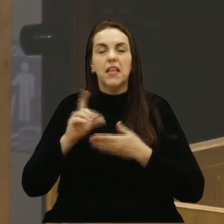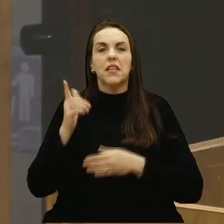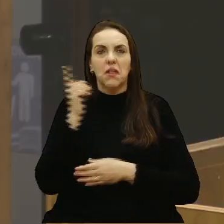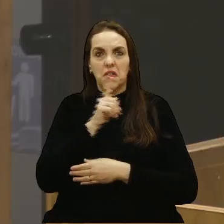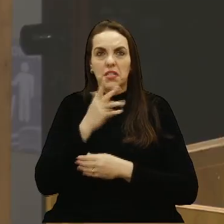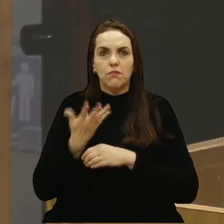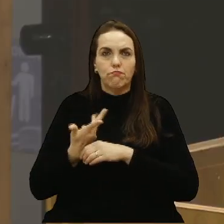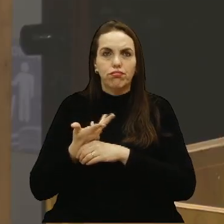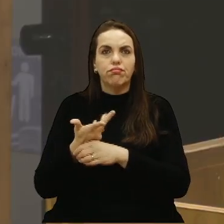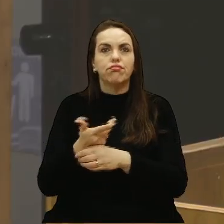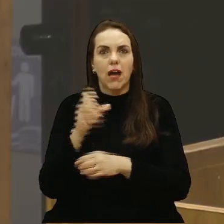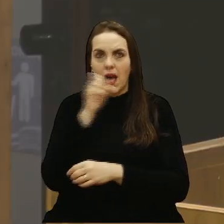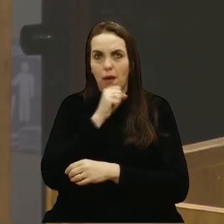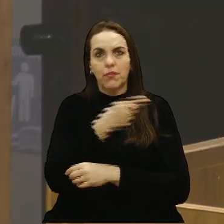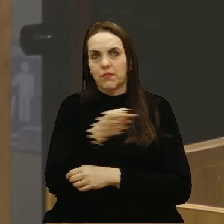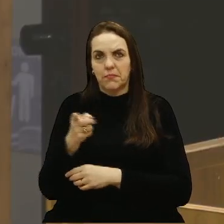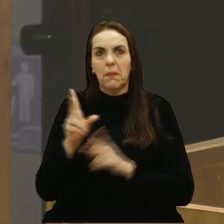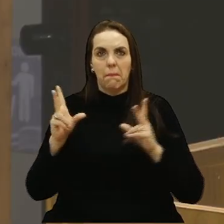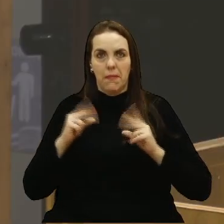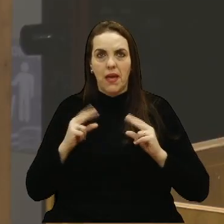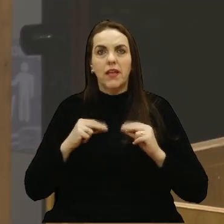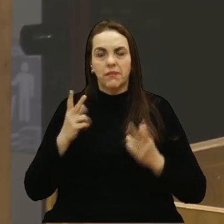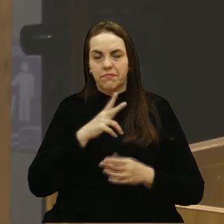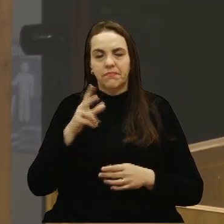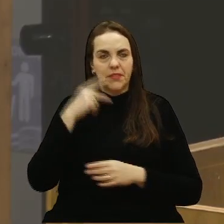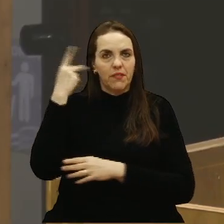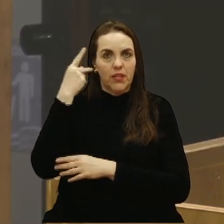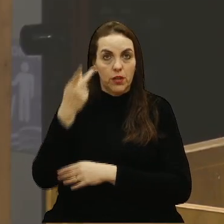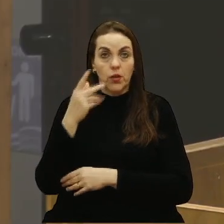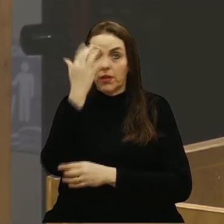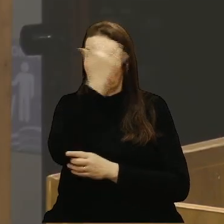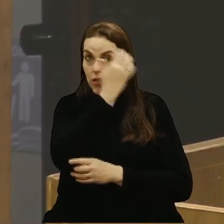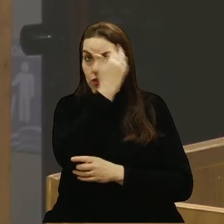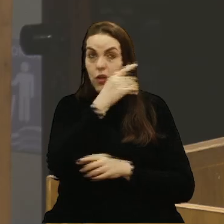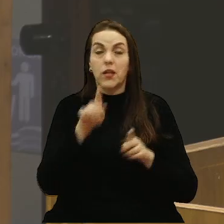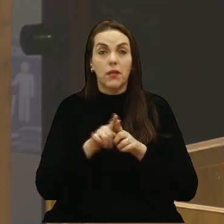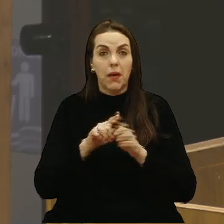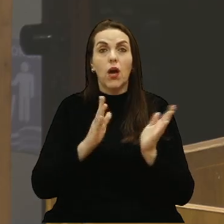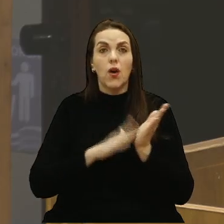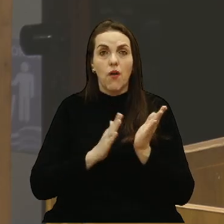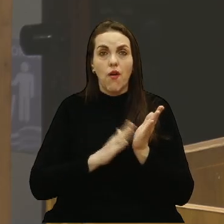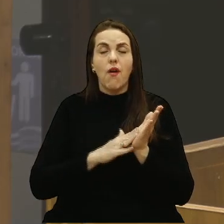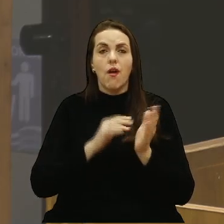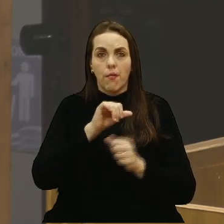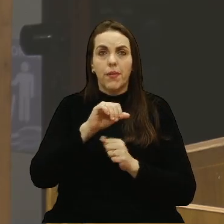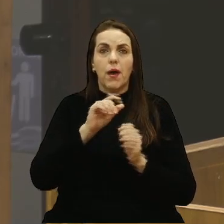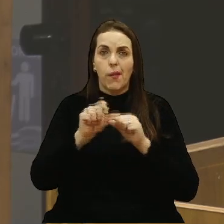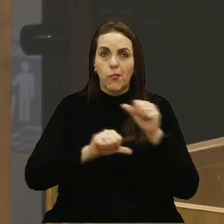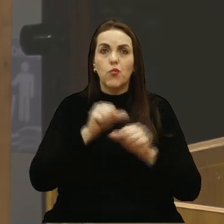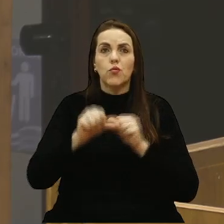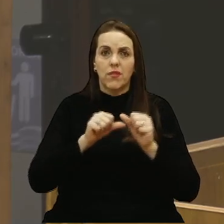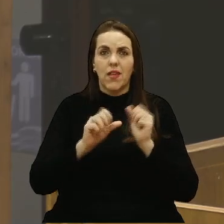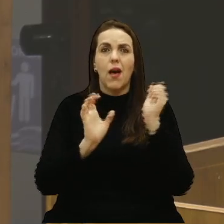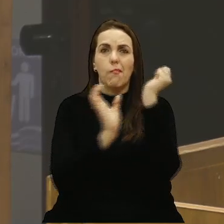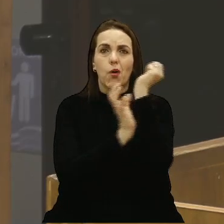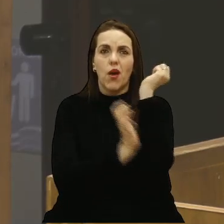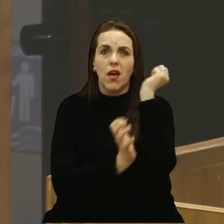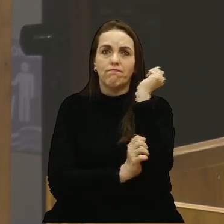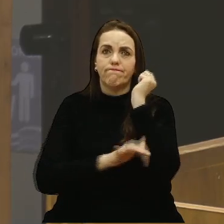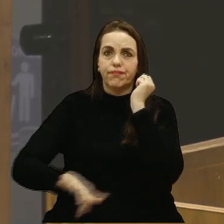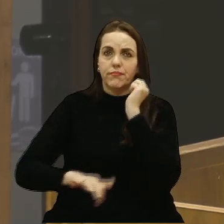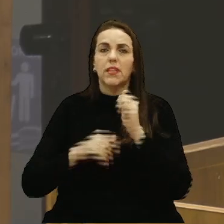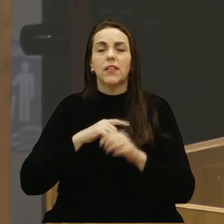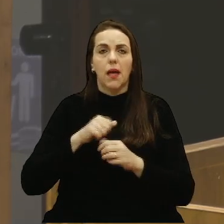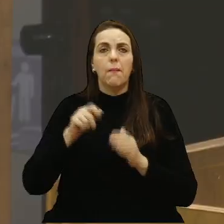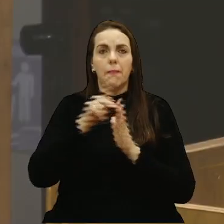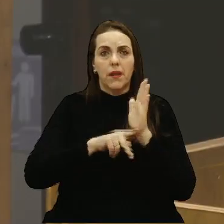celeridade, mérito dos vereadores. O prefeito Adiló de Domênico, ele nos cobra medidas de desburocratização, está no plano de governo, a